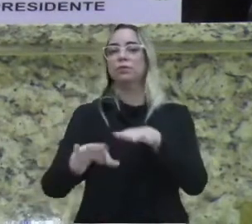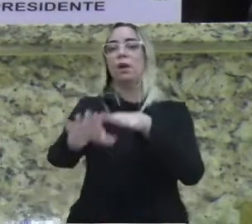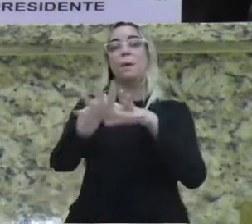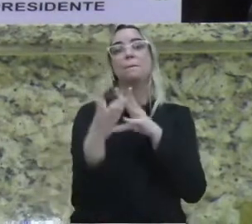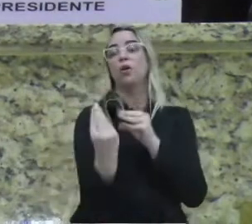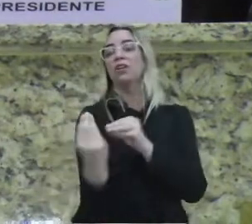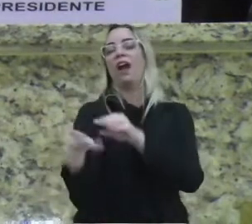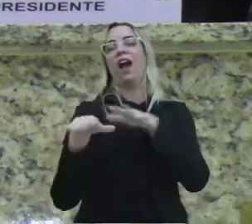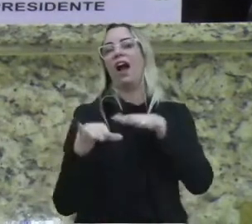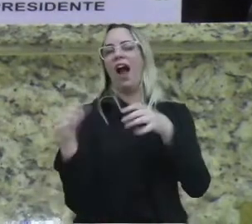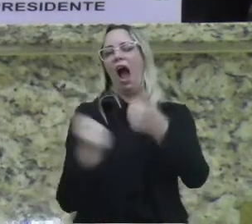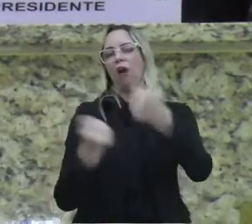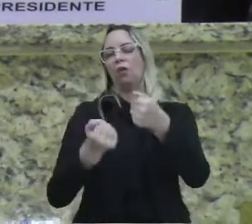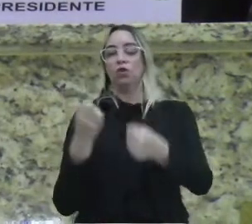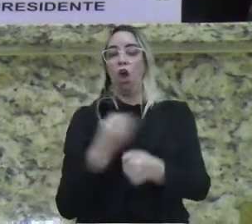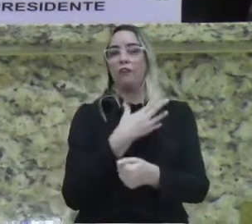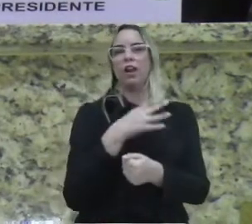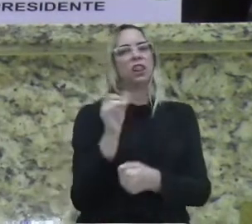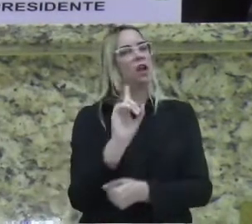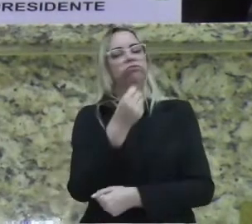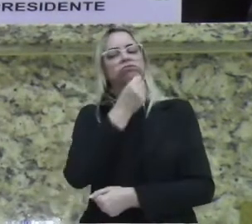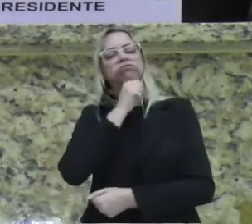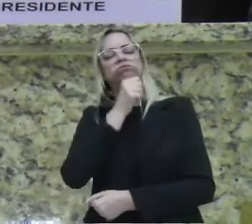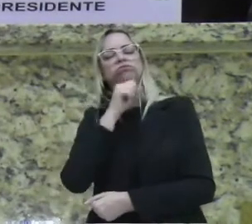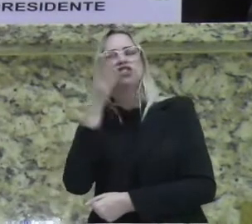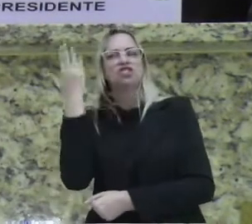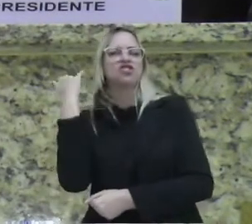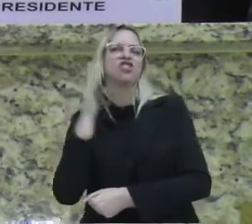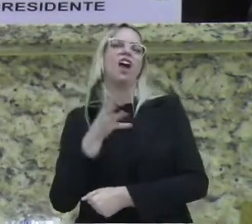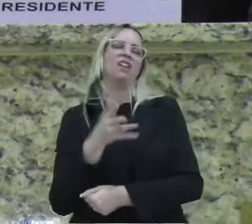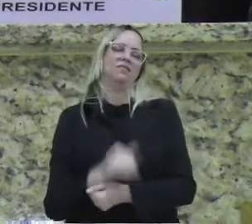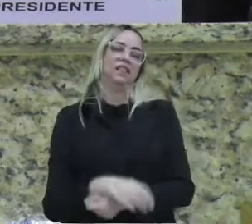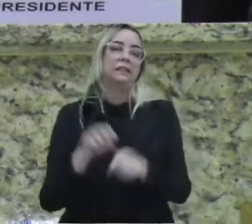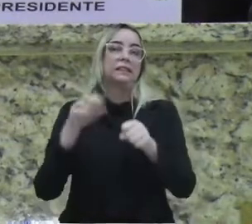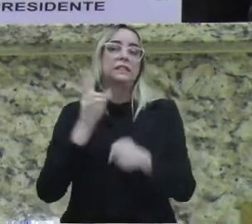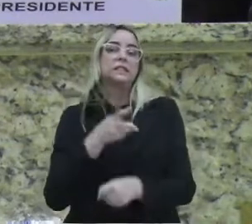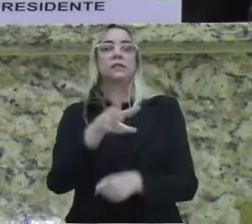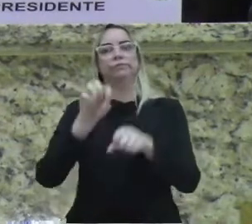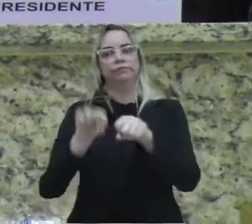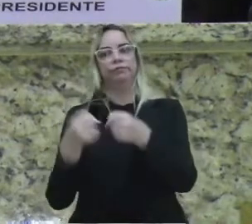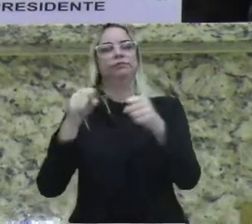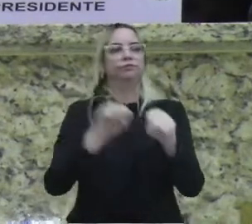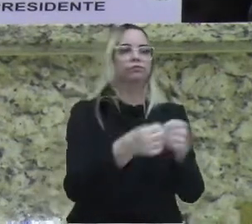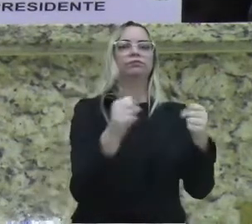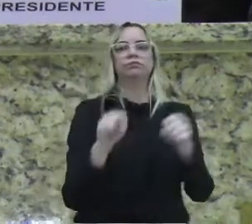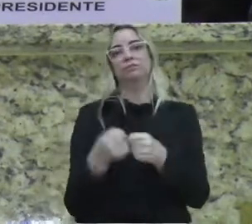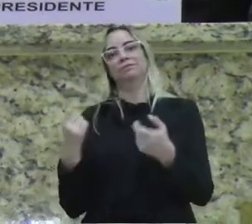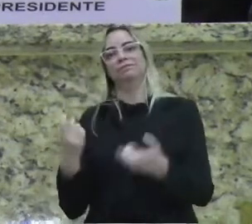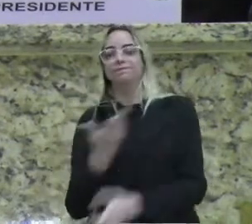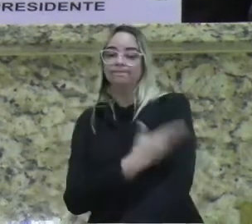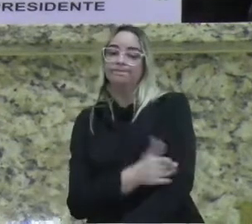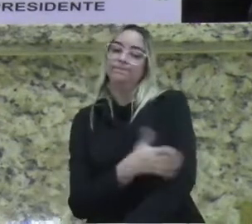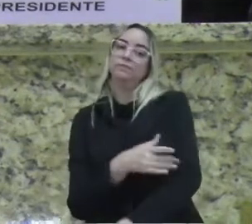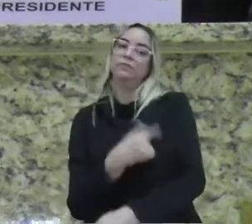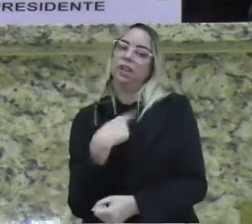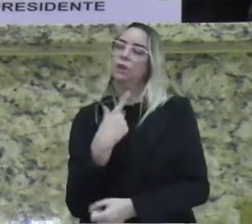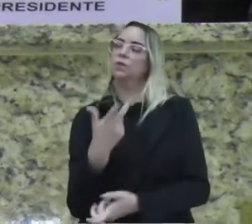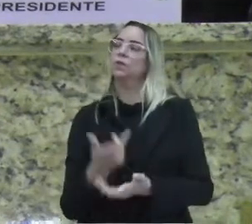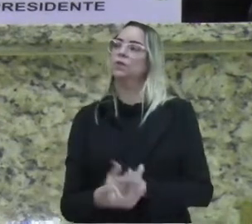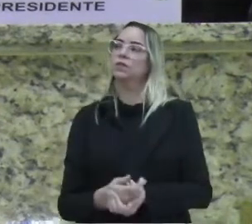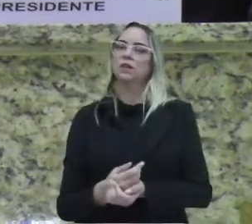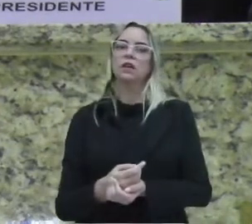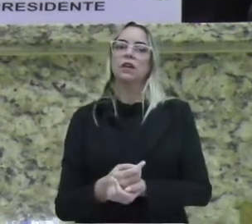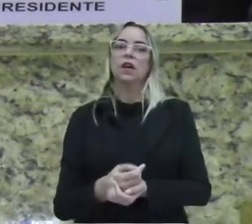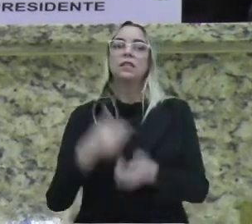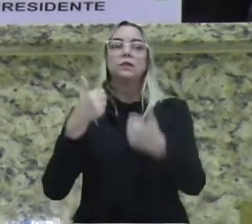frota nova. Ela é uma frota que sempre está quebrando. Então, assim, já é uma prática minha, quando eu passo no setor de